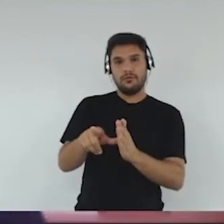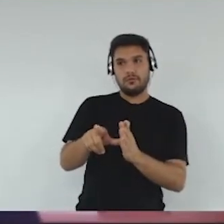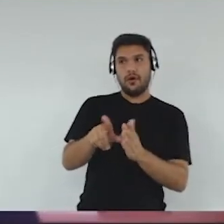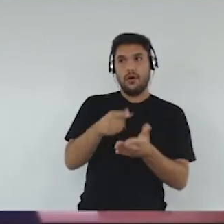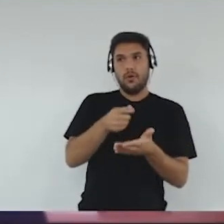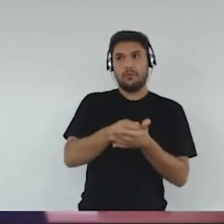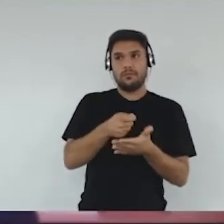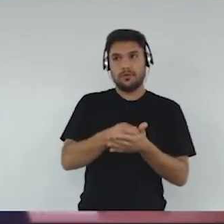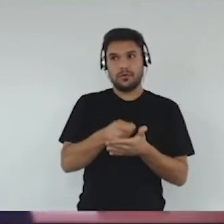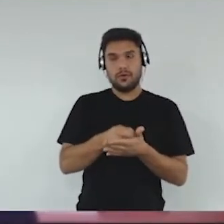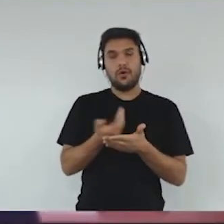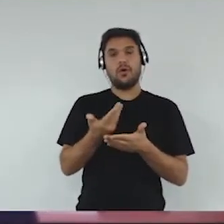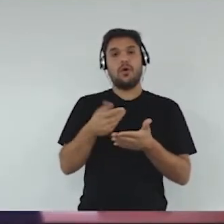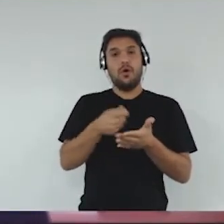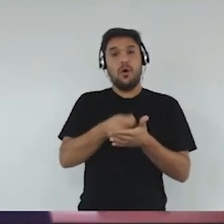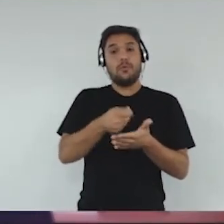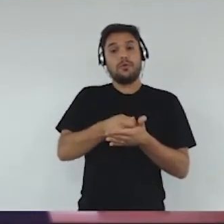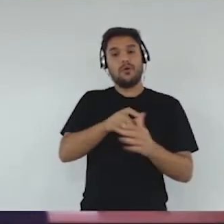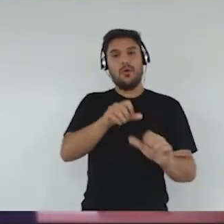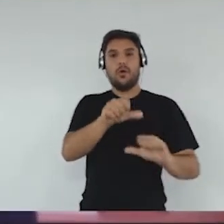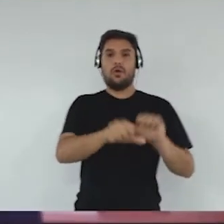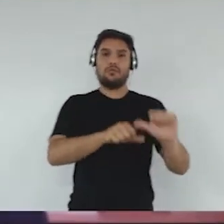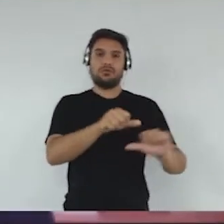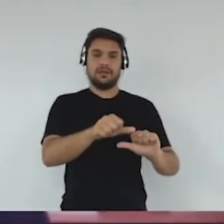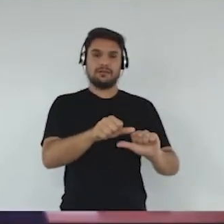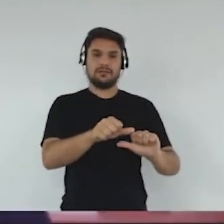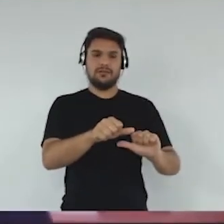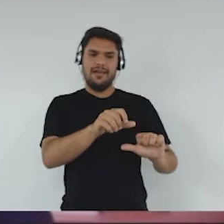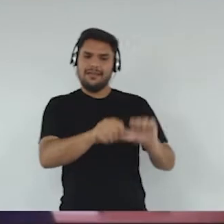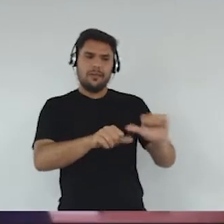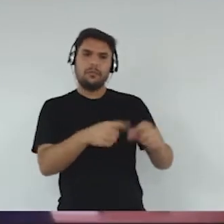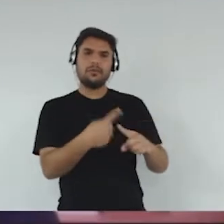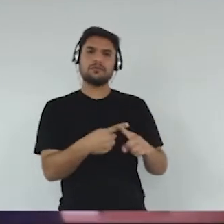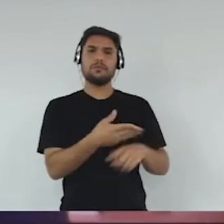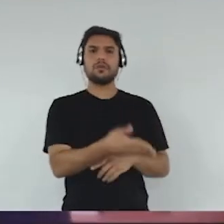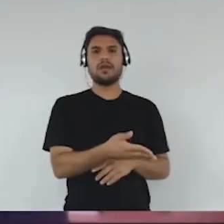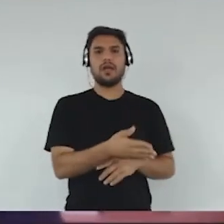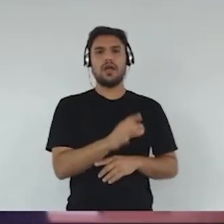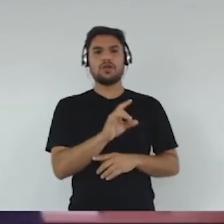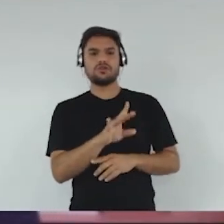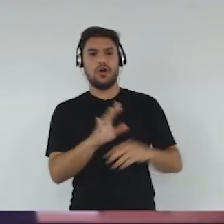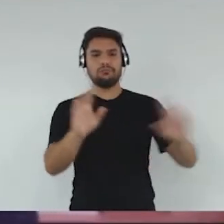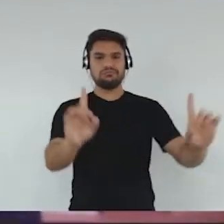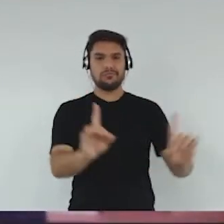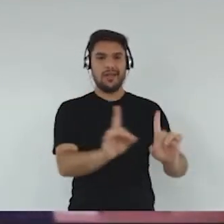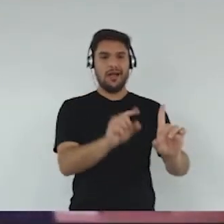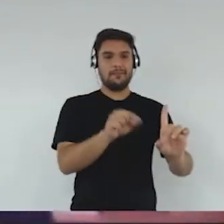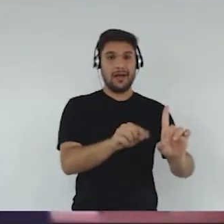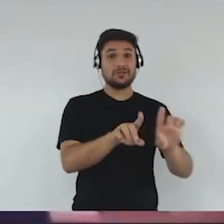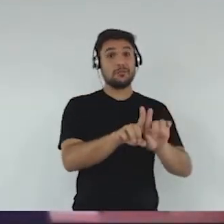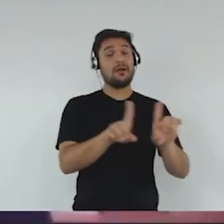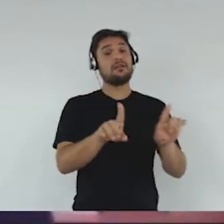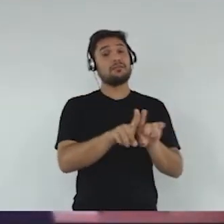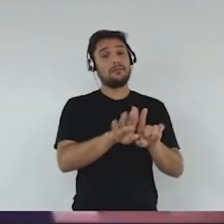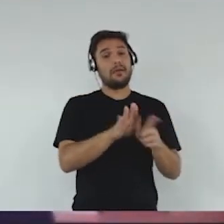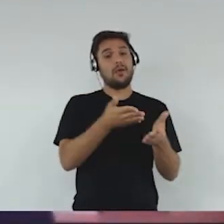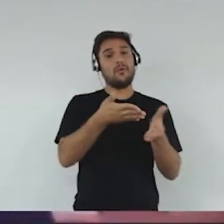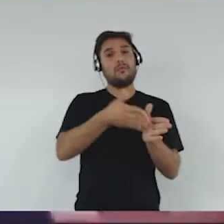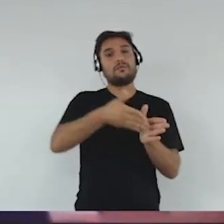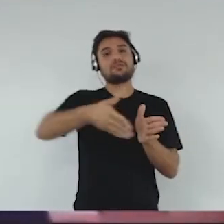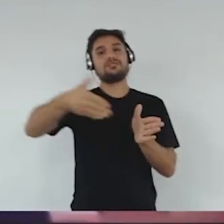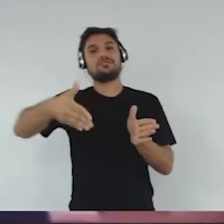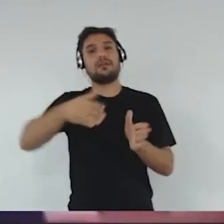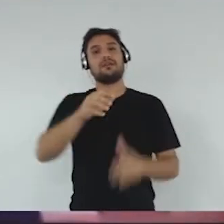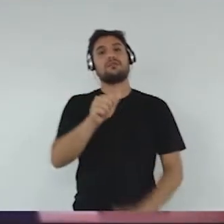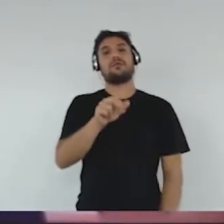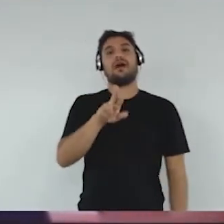várias mudanças. E essas mudanças se deram em relação não só às partes, mas também ao procedimento